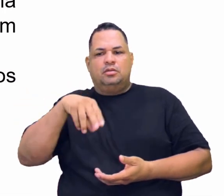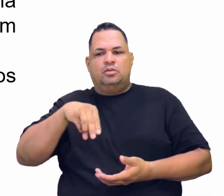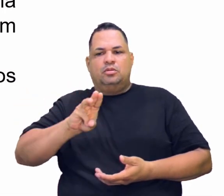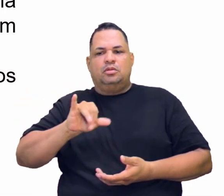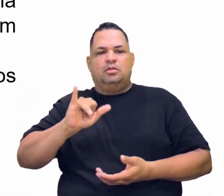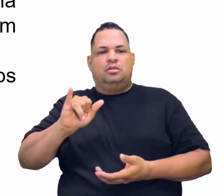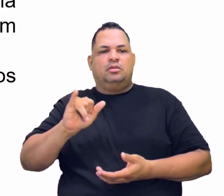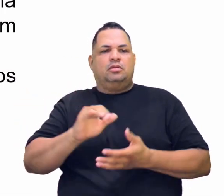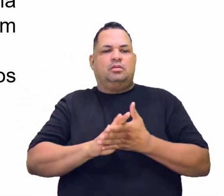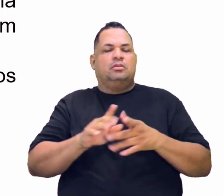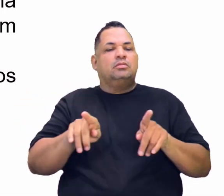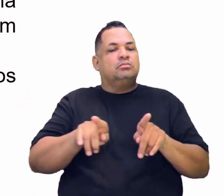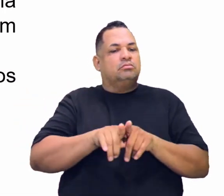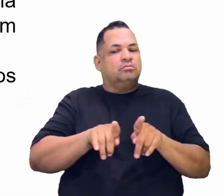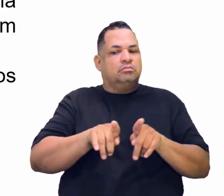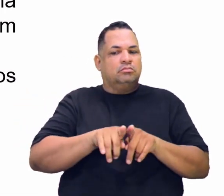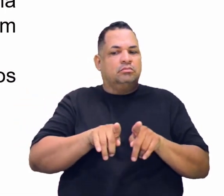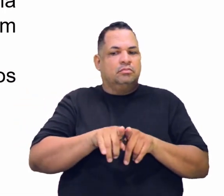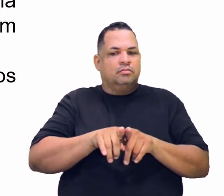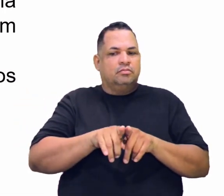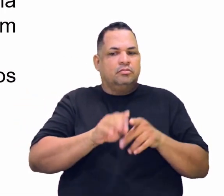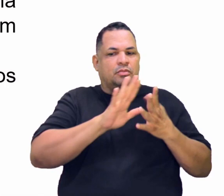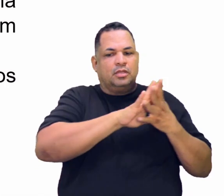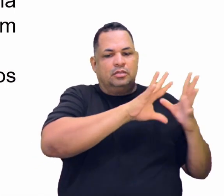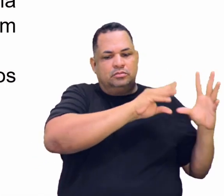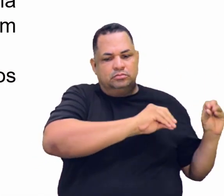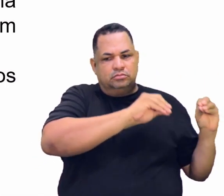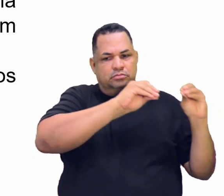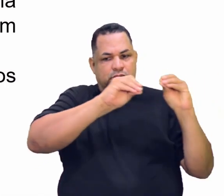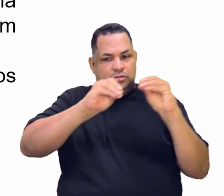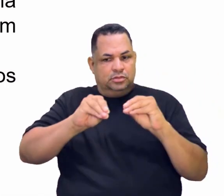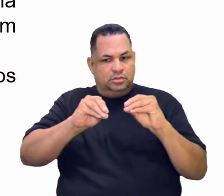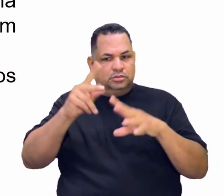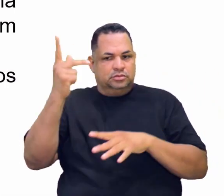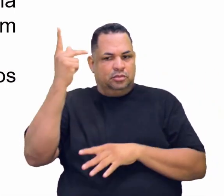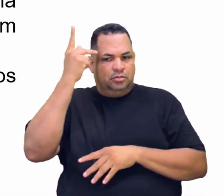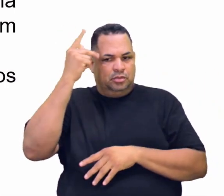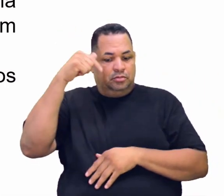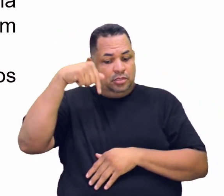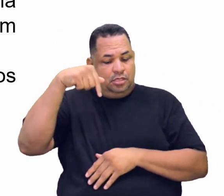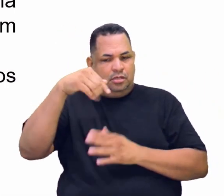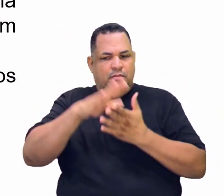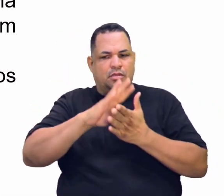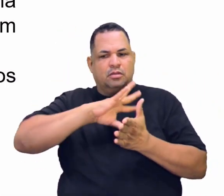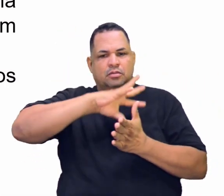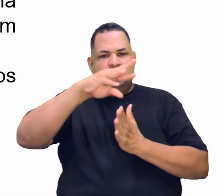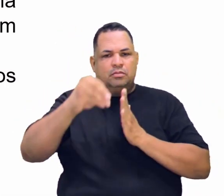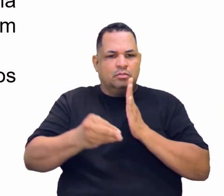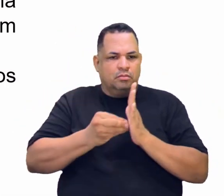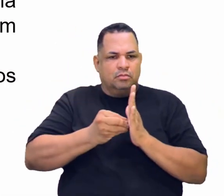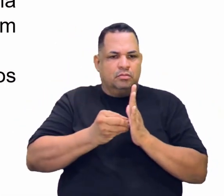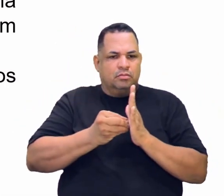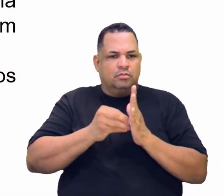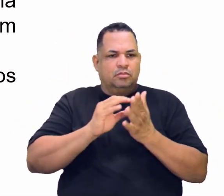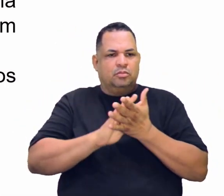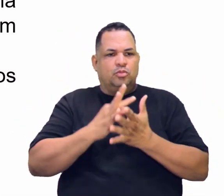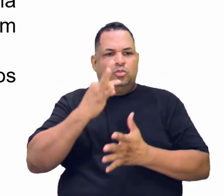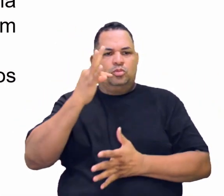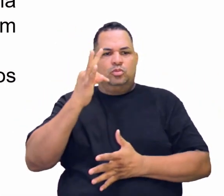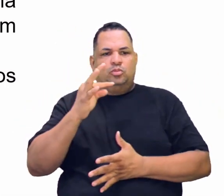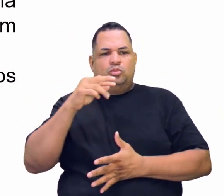Matanauí, e aqueles que migraram de São Paulo para a Amazônia são os